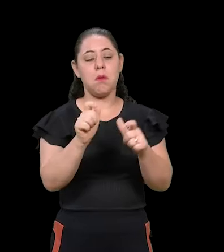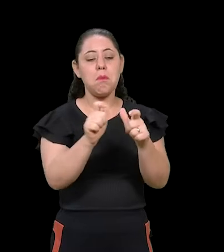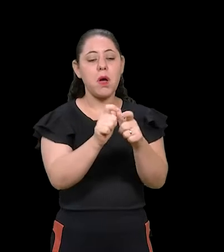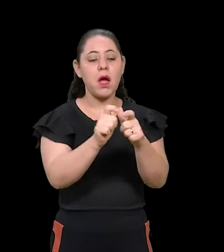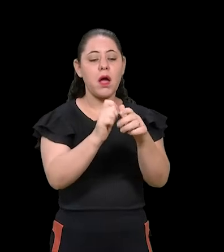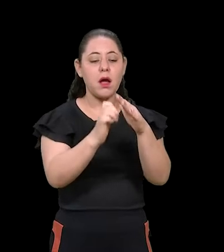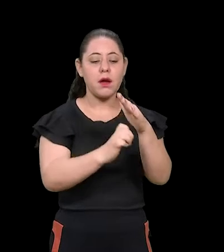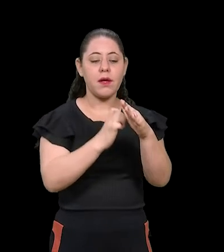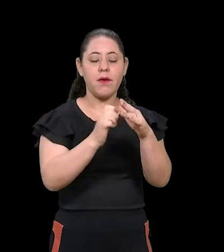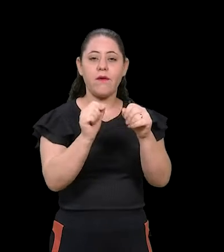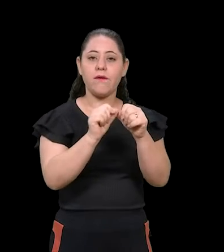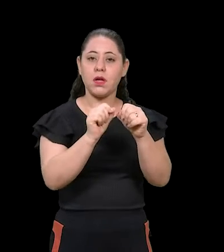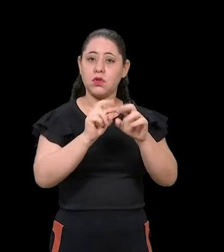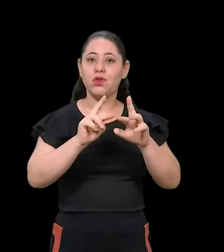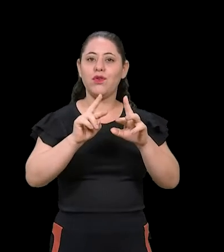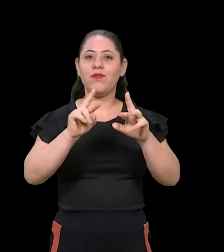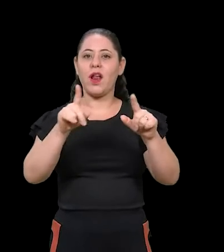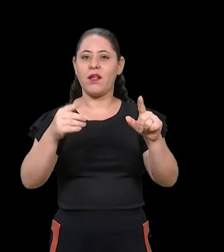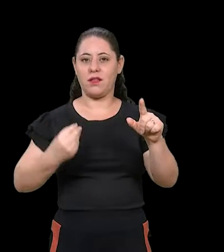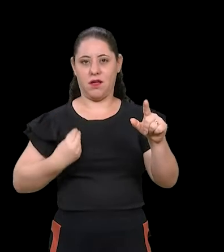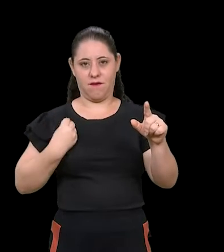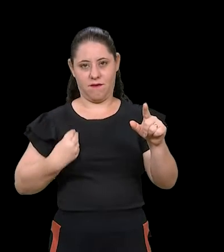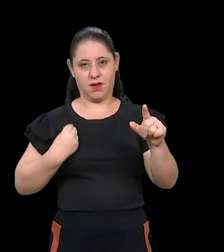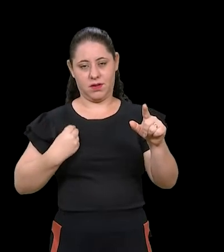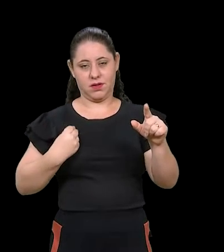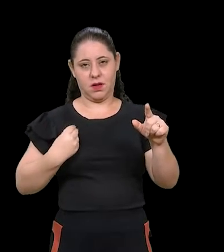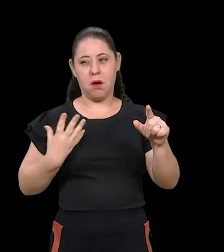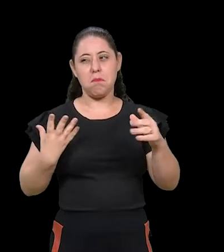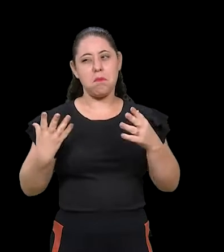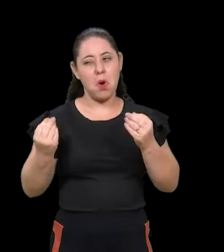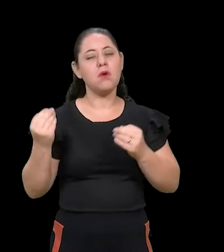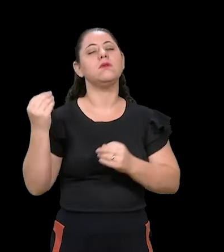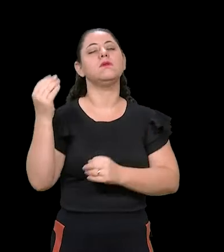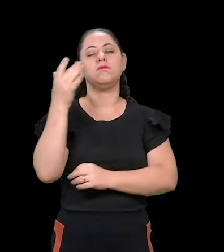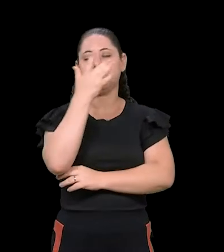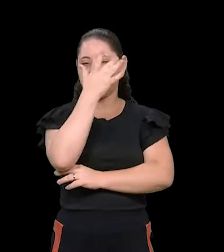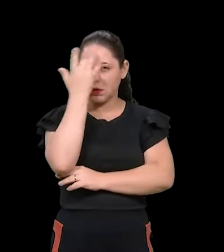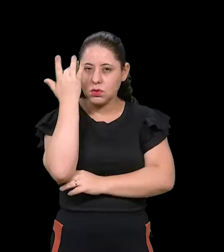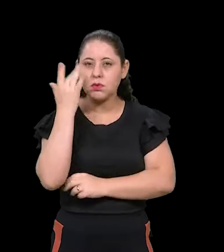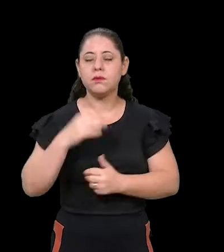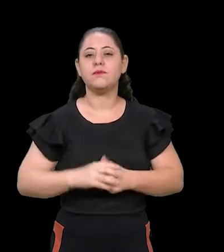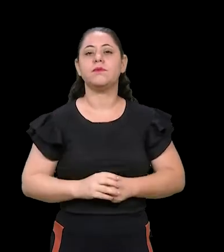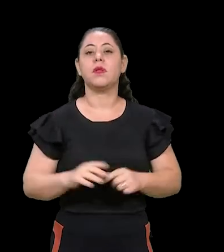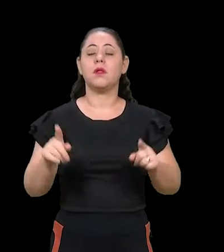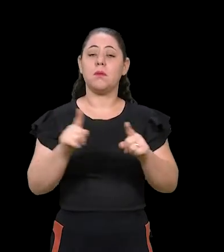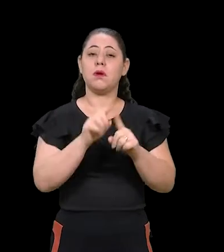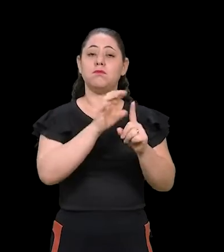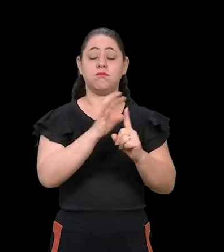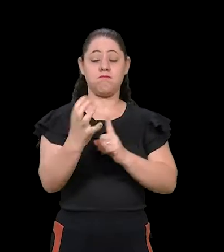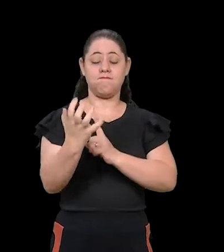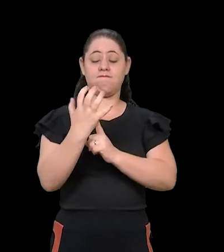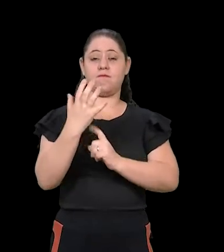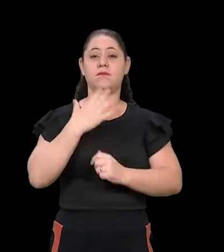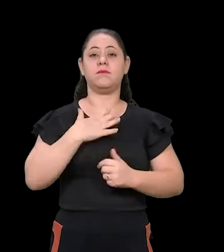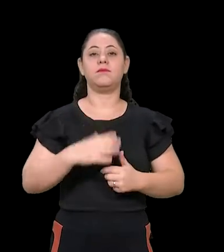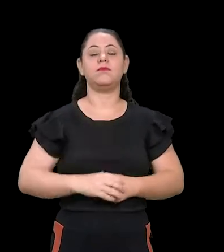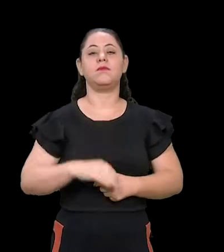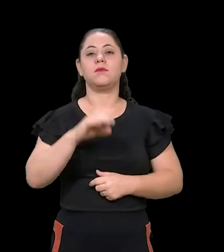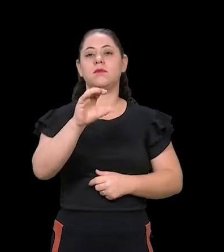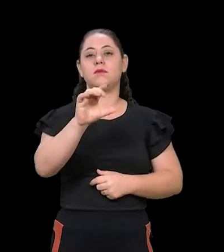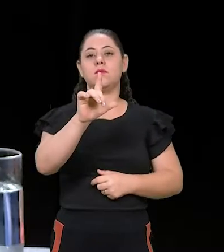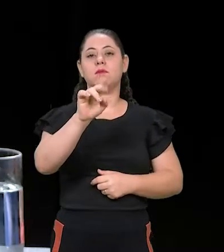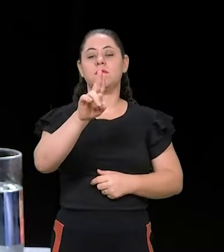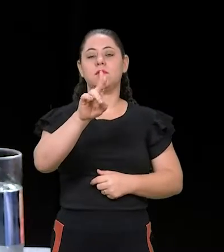Sul. Então, esse pequeno negócio é que faz aí uma diferença na vida de muita gente e me impacta há muitos